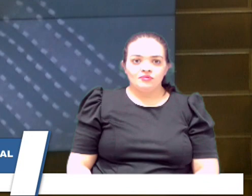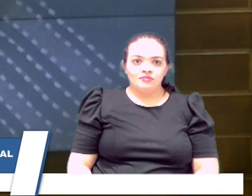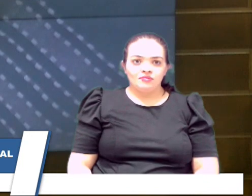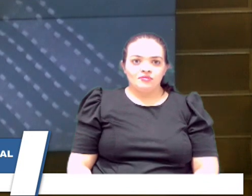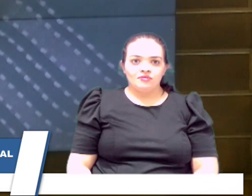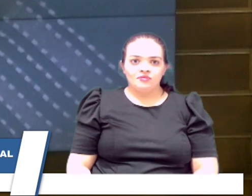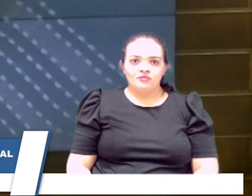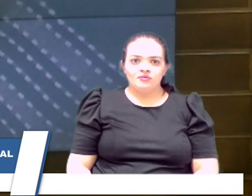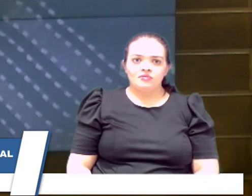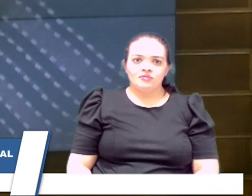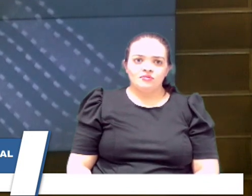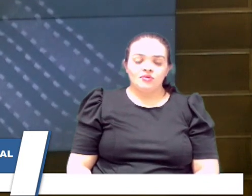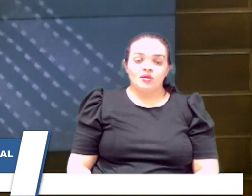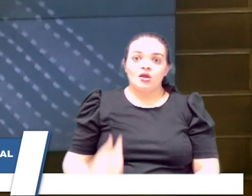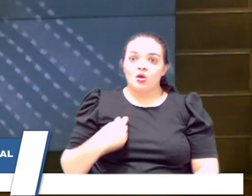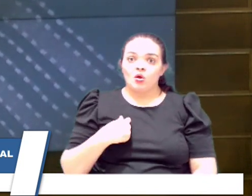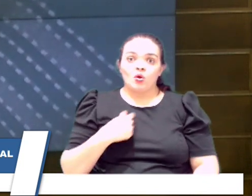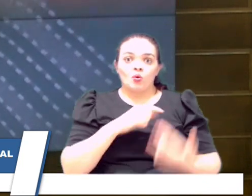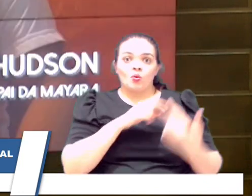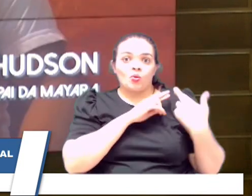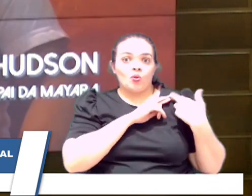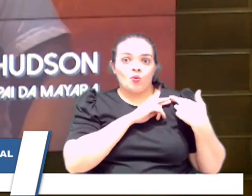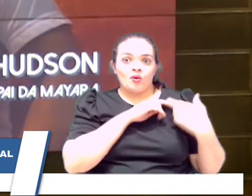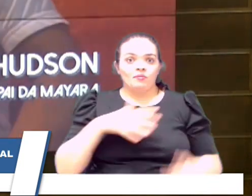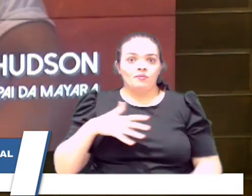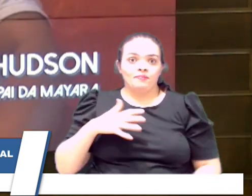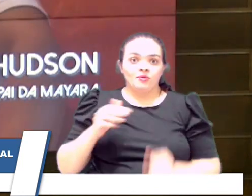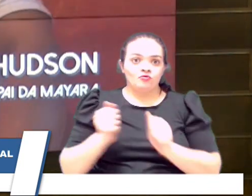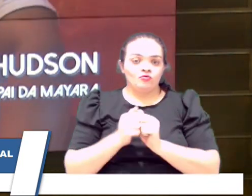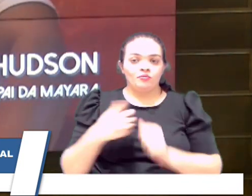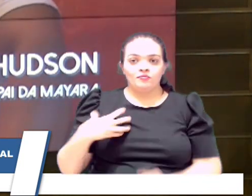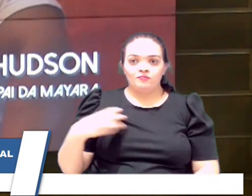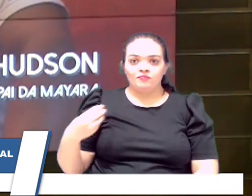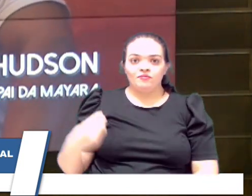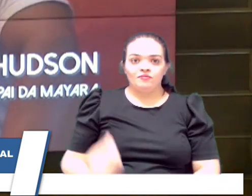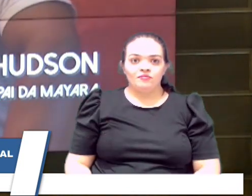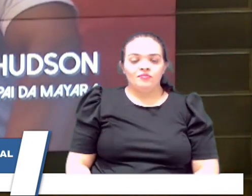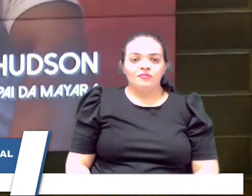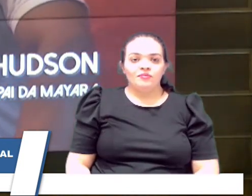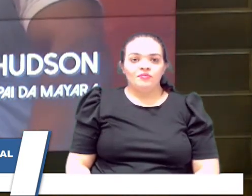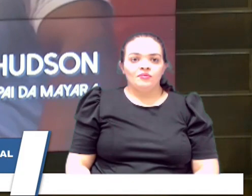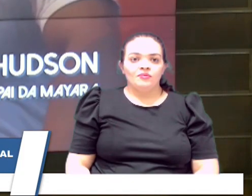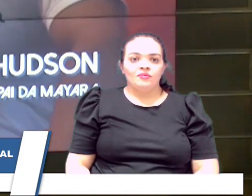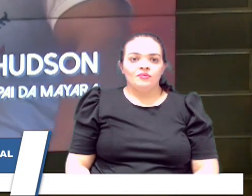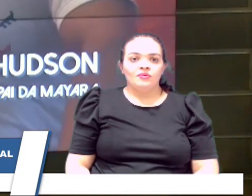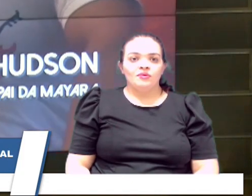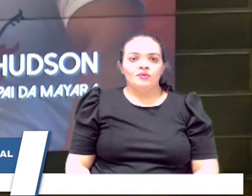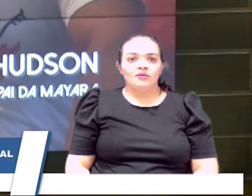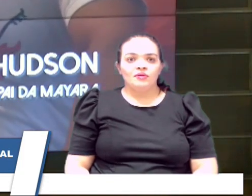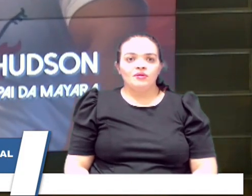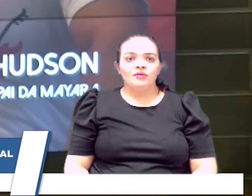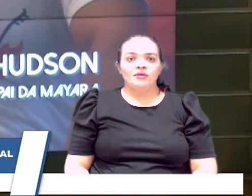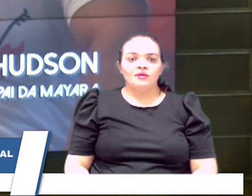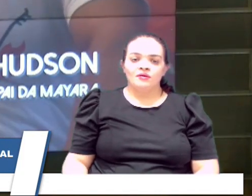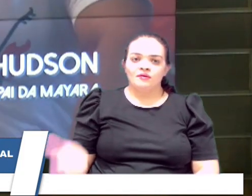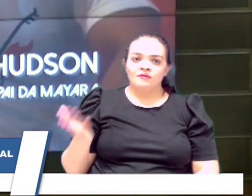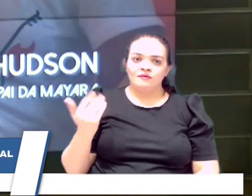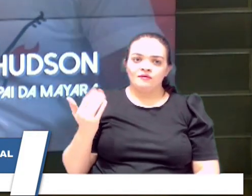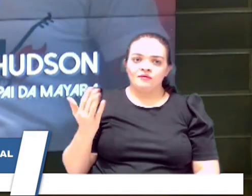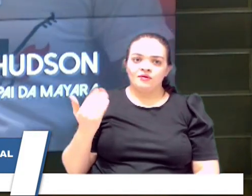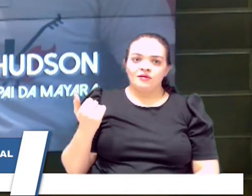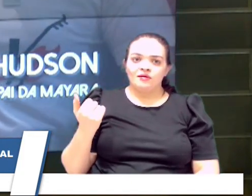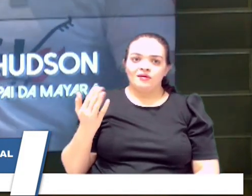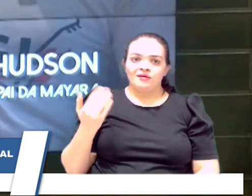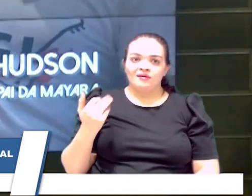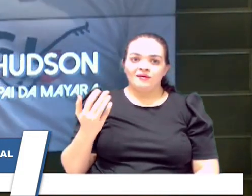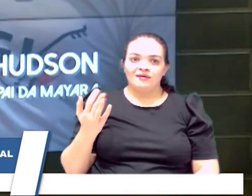Não, tenho compromisso de dar gosto da minha filha. Desculpa aí interromper. Ela cantou um pouquinho da... Vem, cantou. Foi, assim,